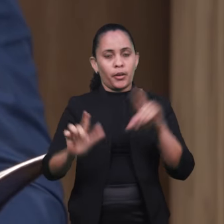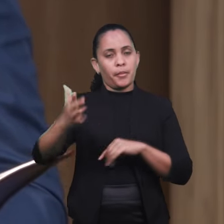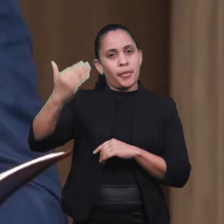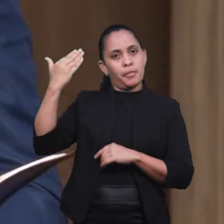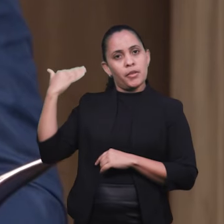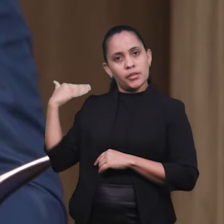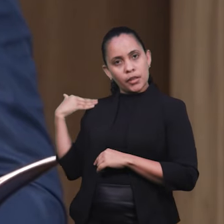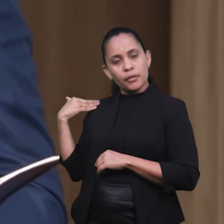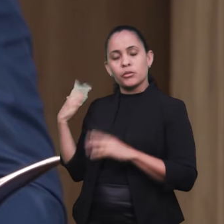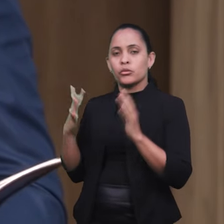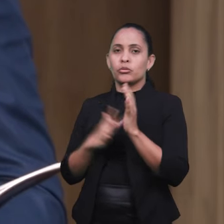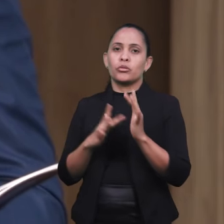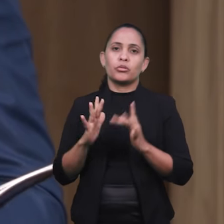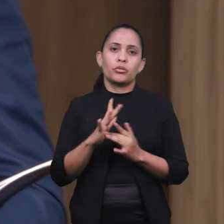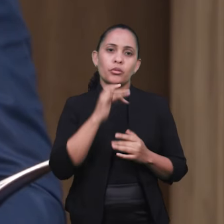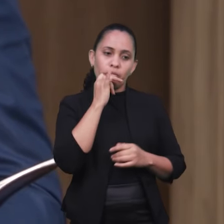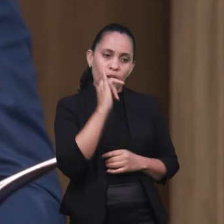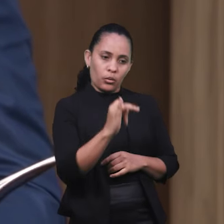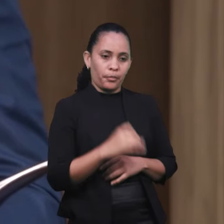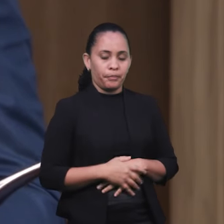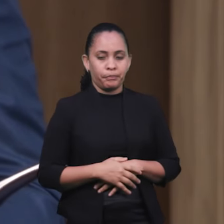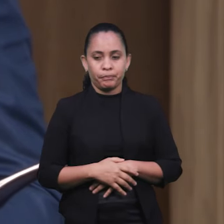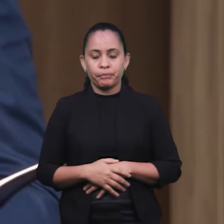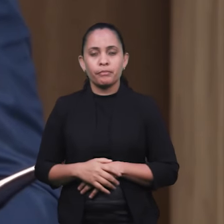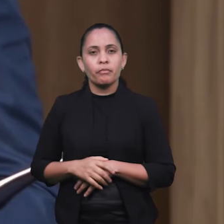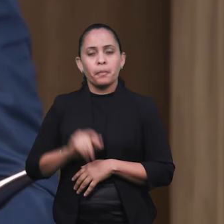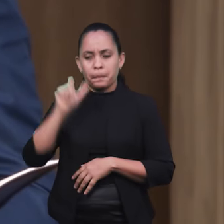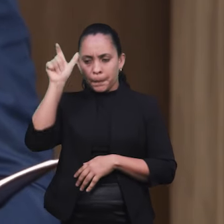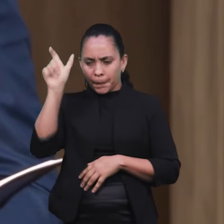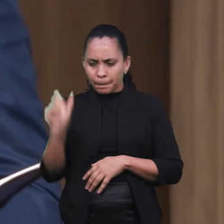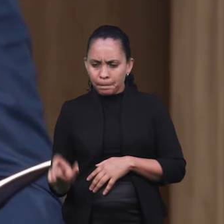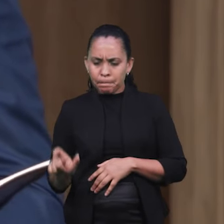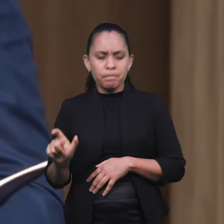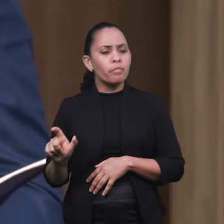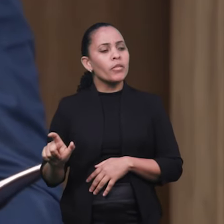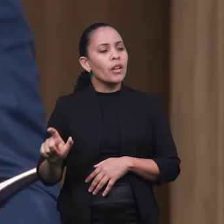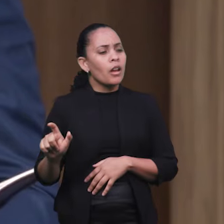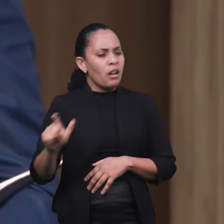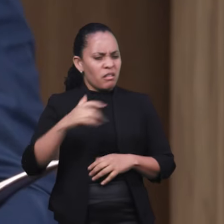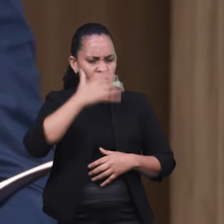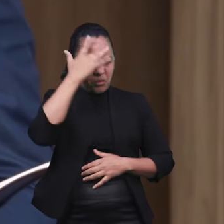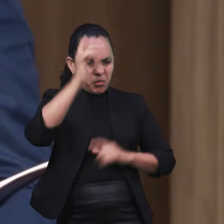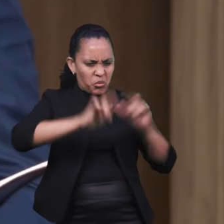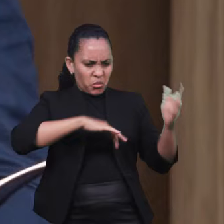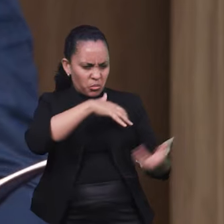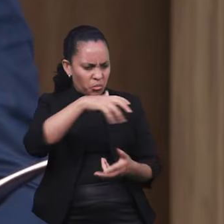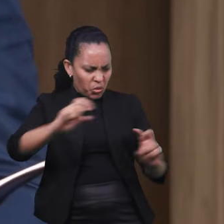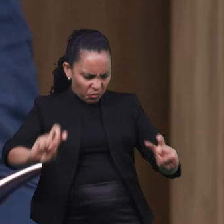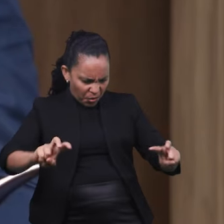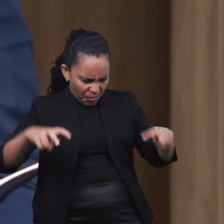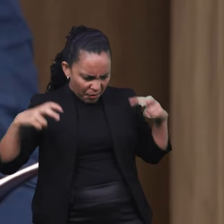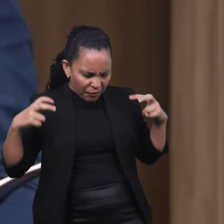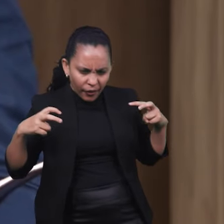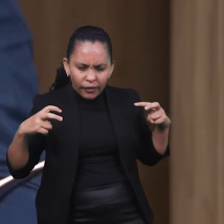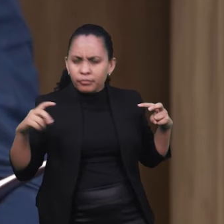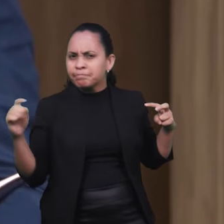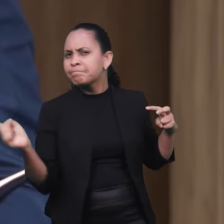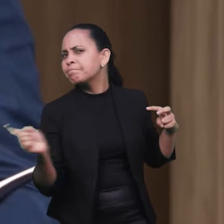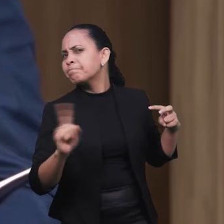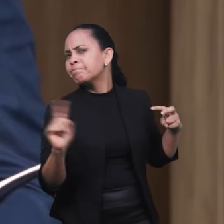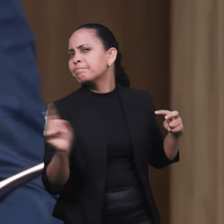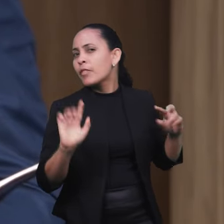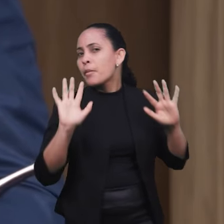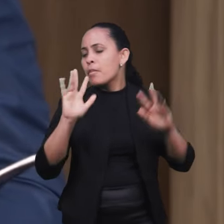episódio anterior, Jesus disse assim, ó, o mundo não me verá mais. O mundo não iria ver, o Egito não iria